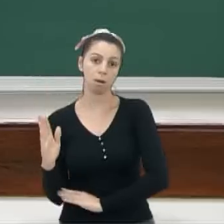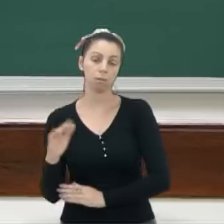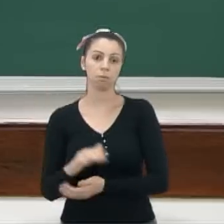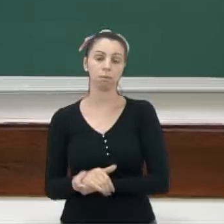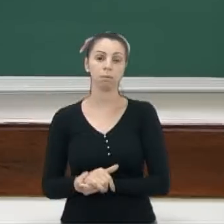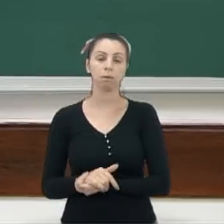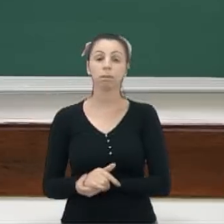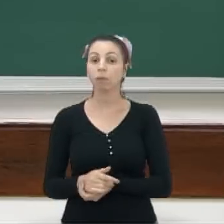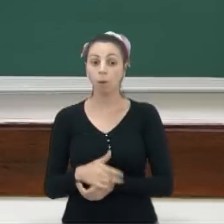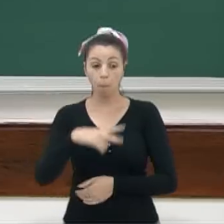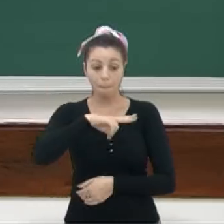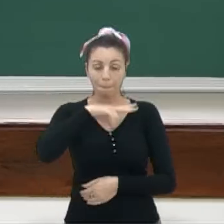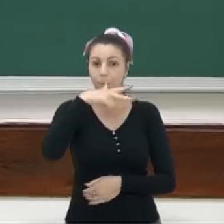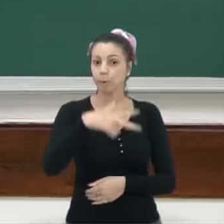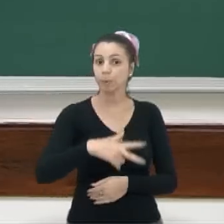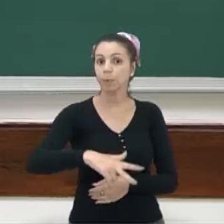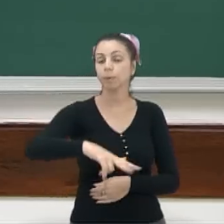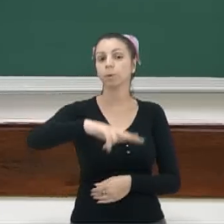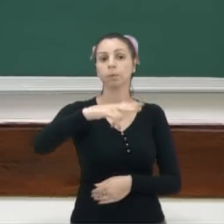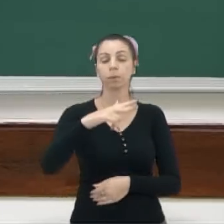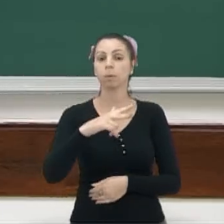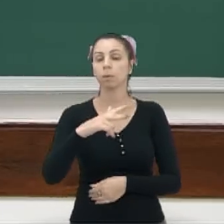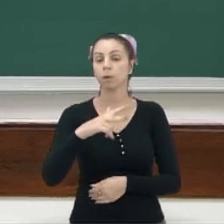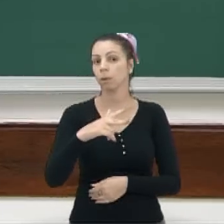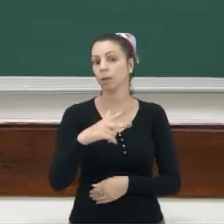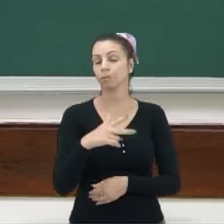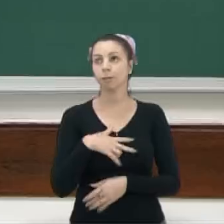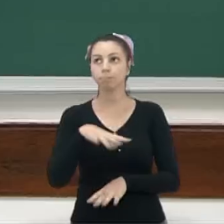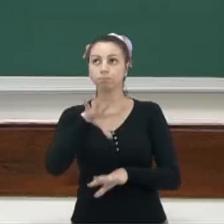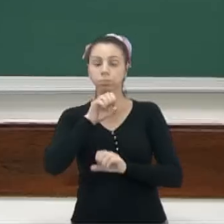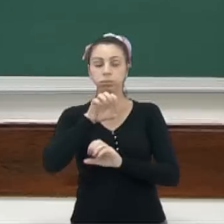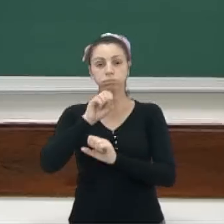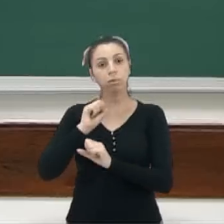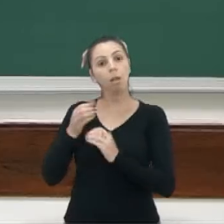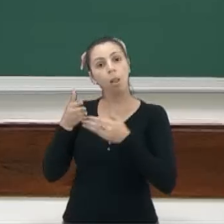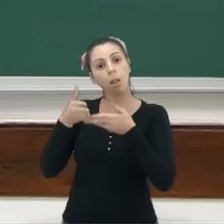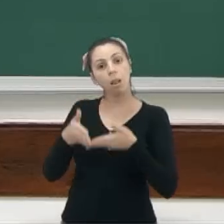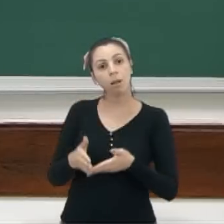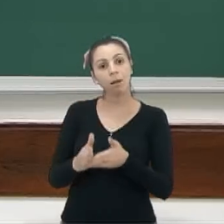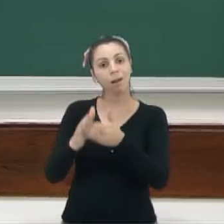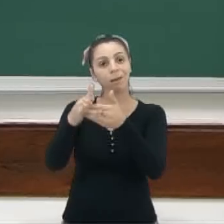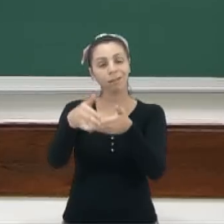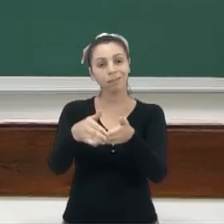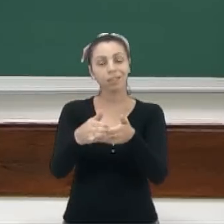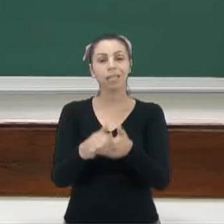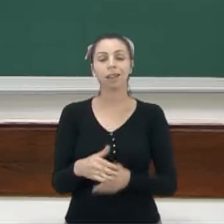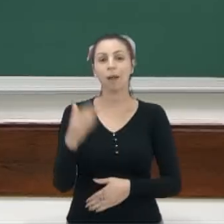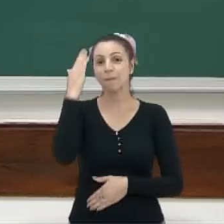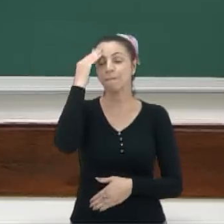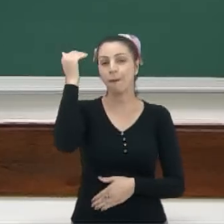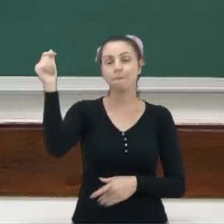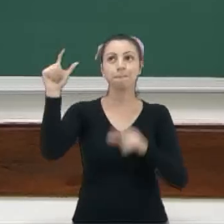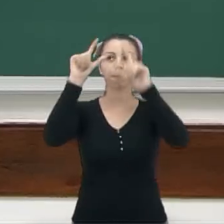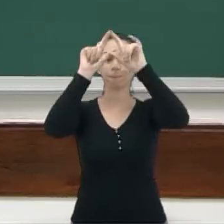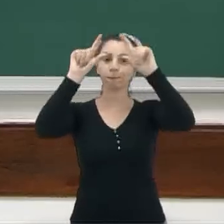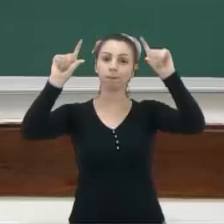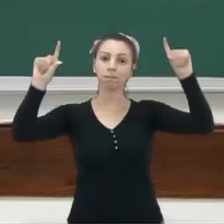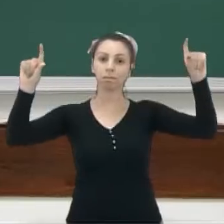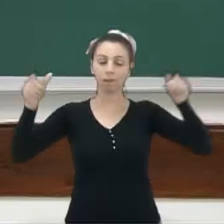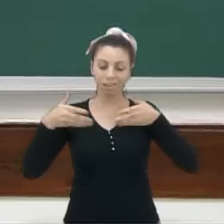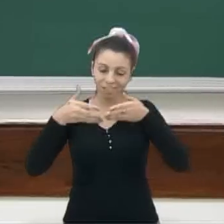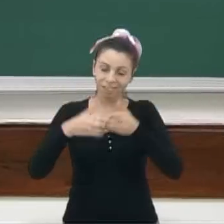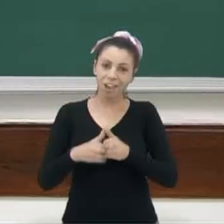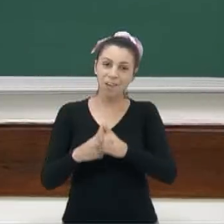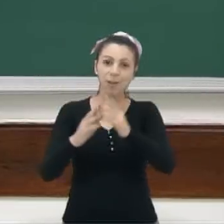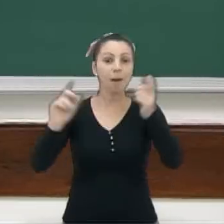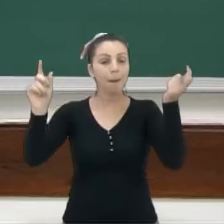os portugueses estão se tornando mais aprimorados na arte de navegar. Não tem aquela famosa frase, navegar é preciso? No